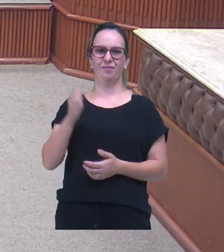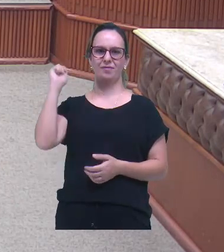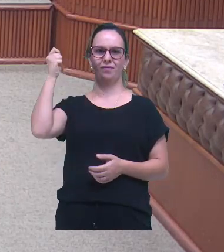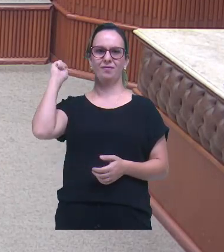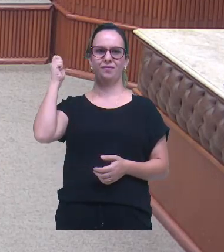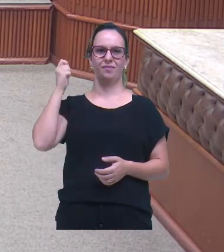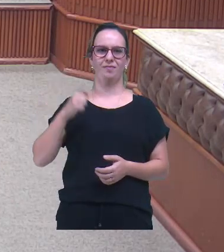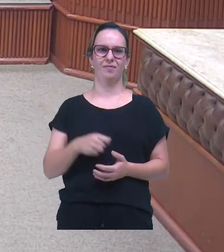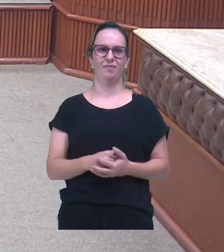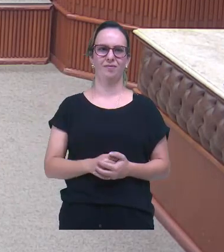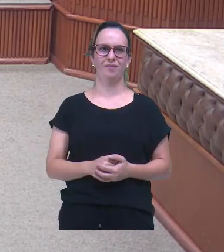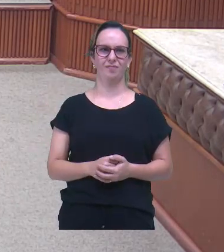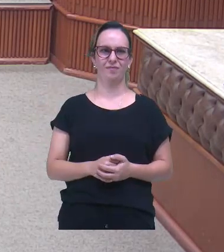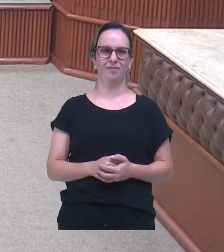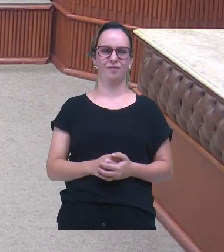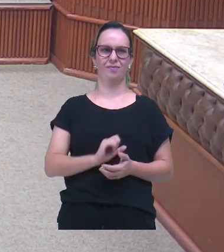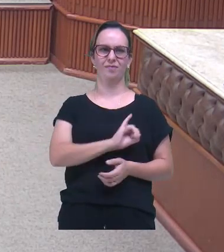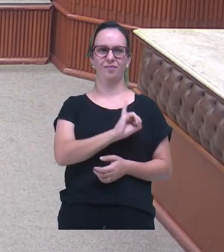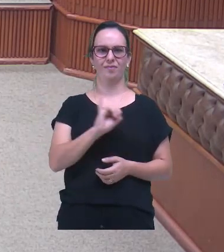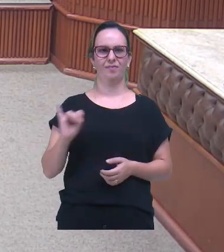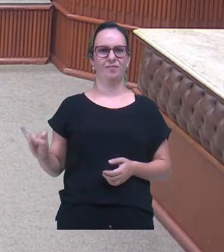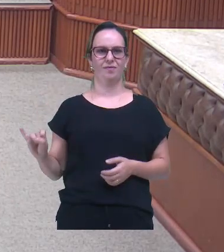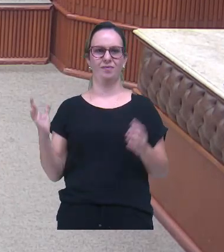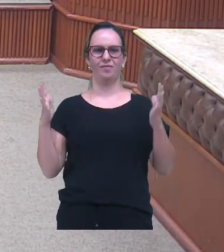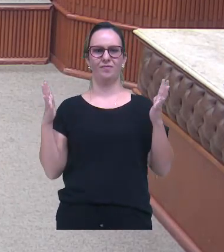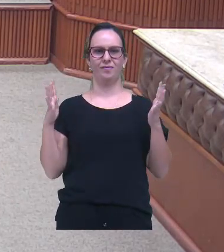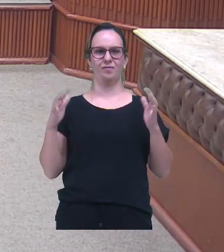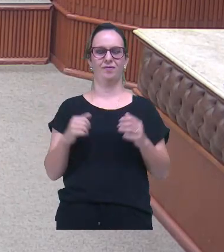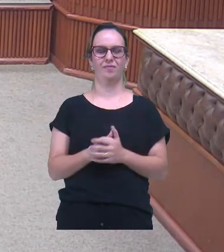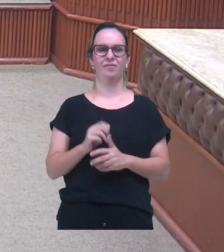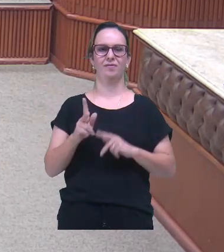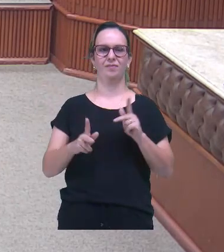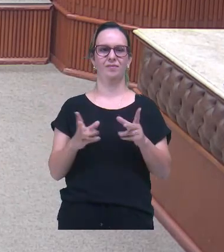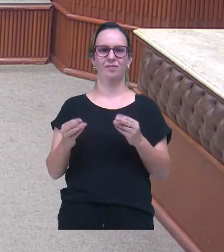Não menos saudados por nosso público, por favor.